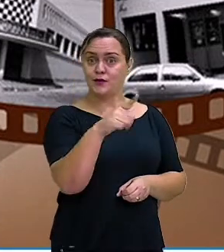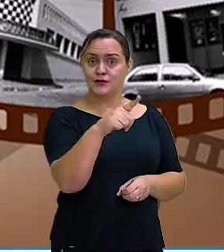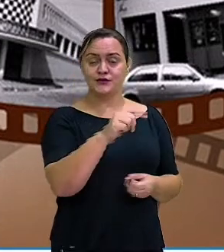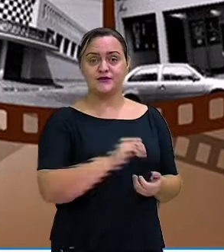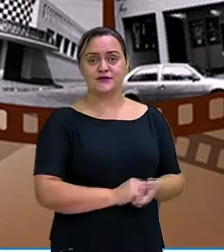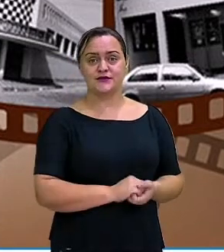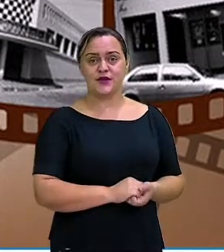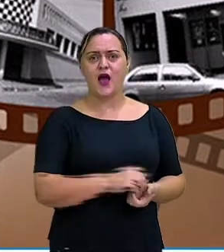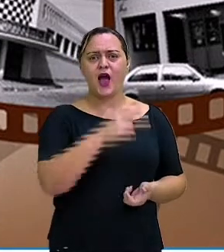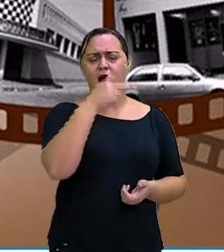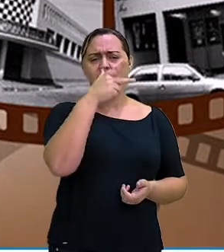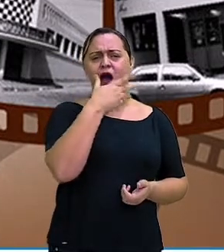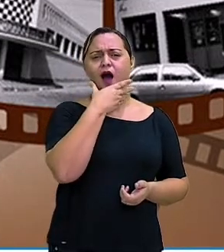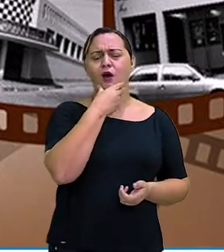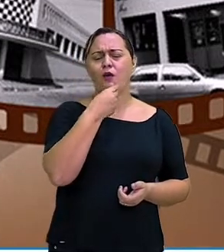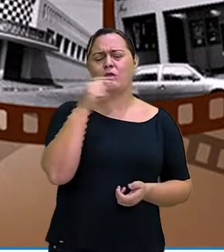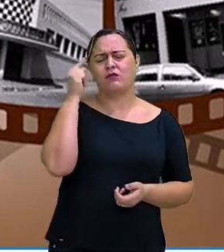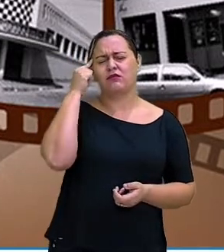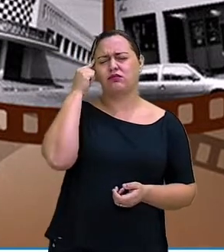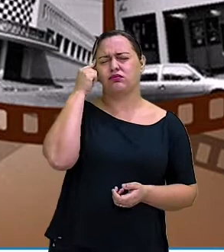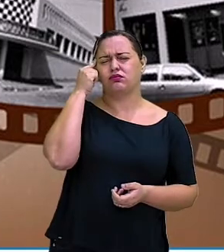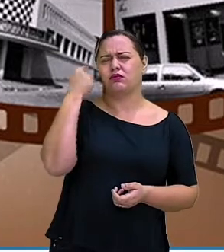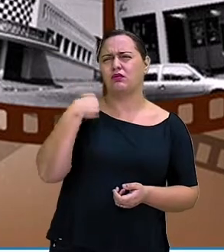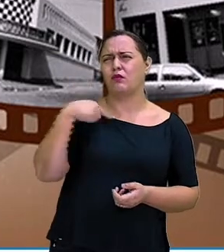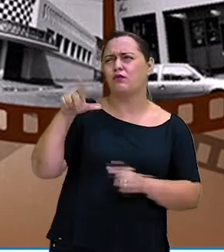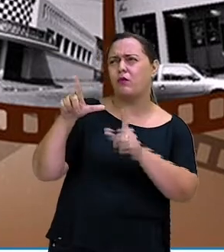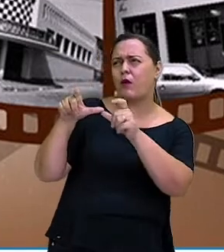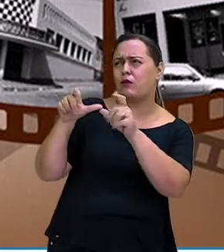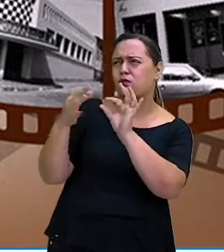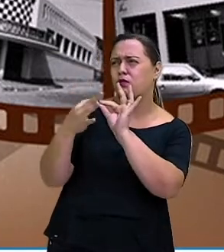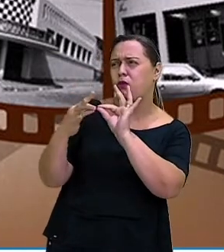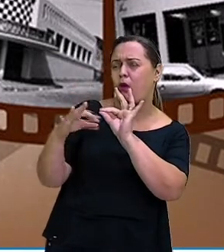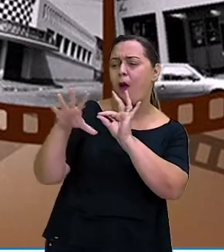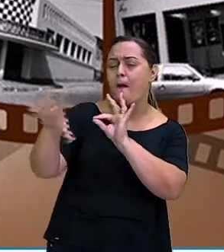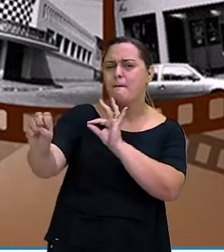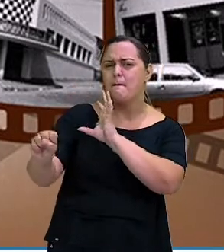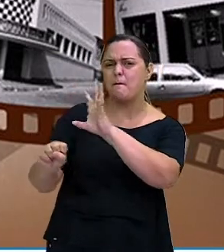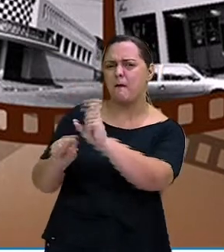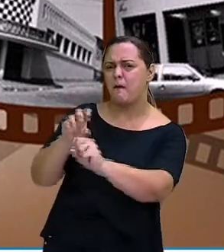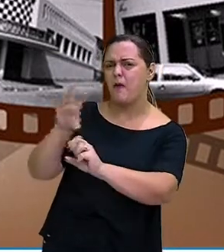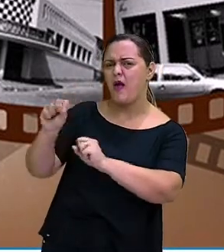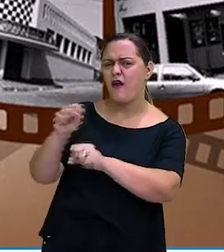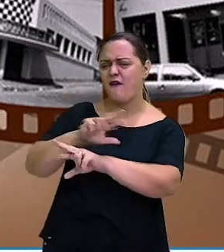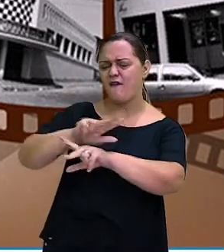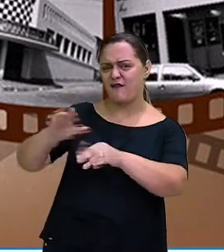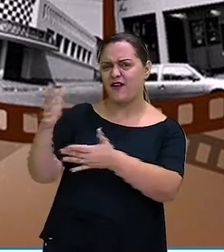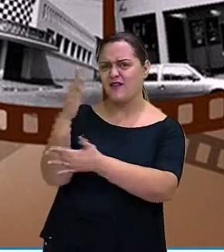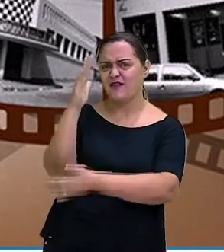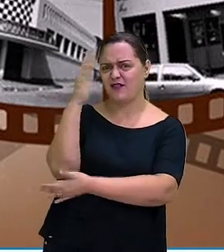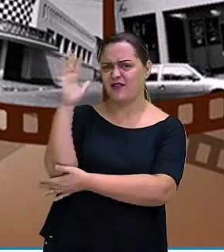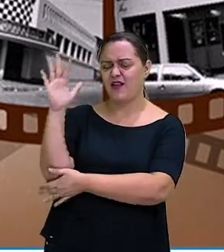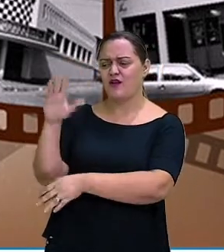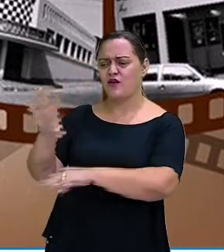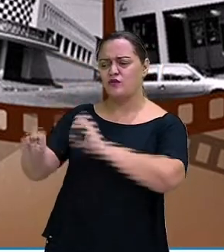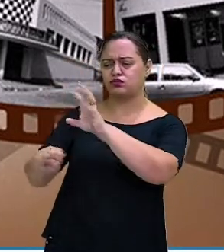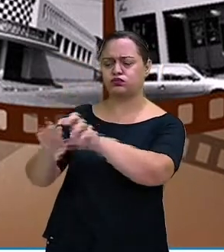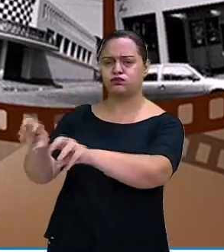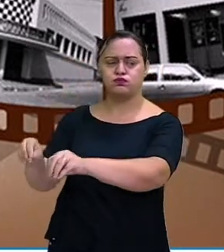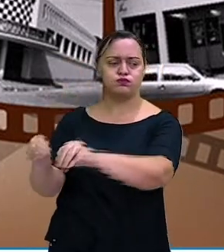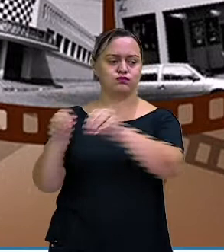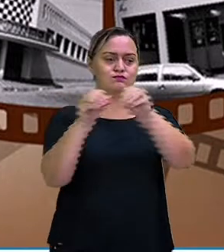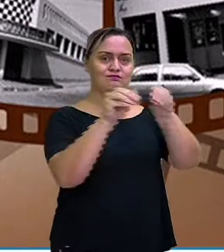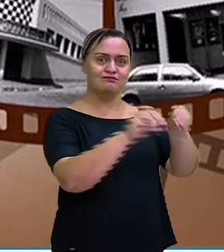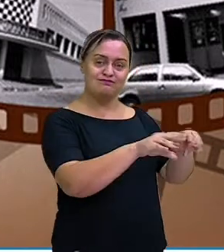cena. É uma história cinematográfica maravilhosa que vale a pena a gente ressaltar,